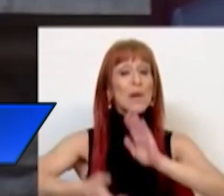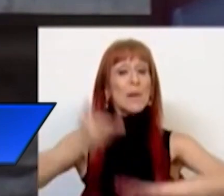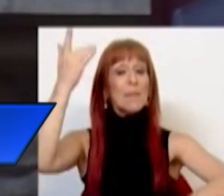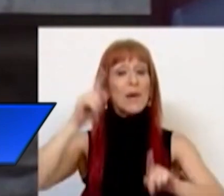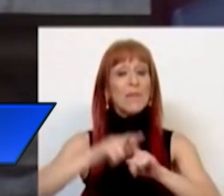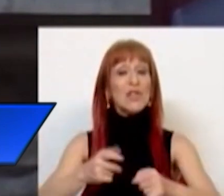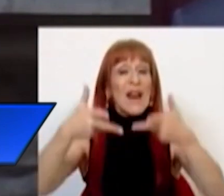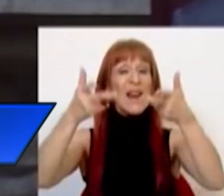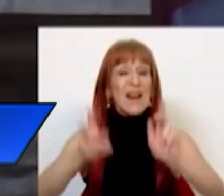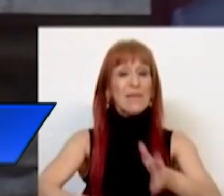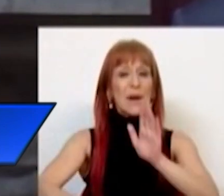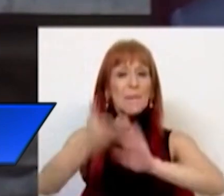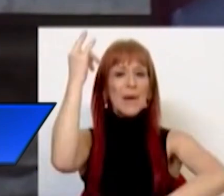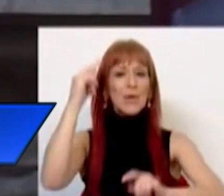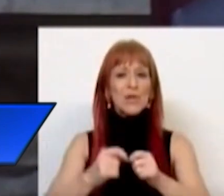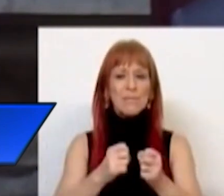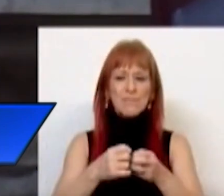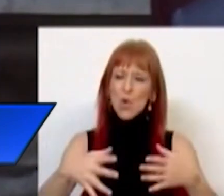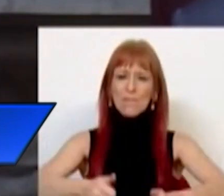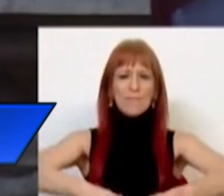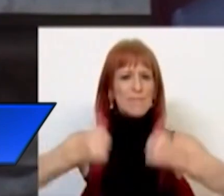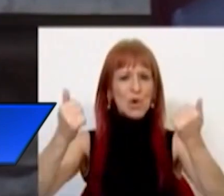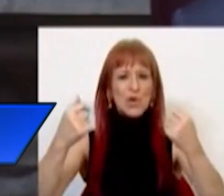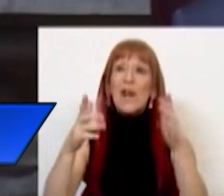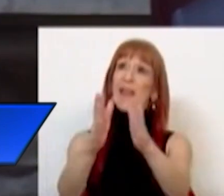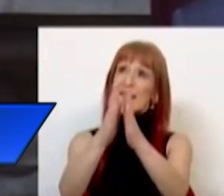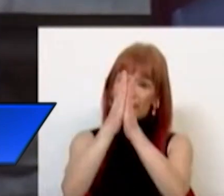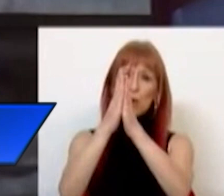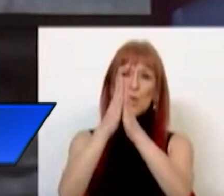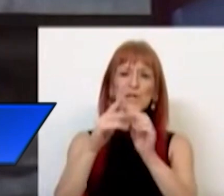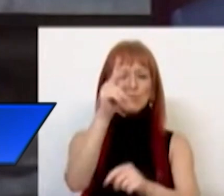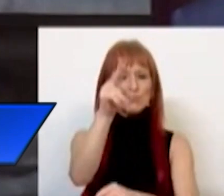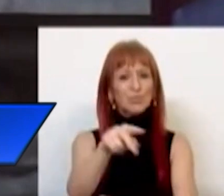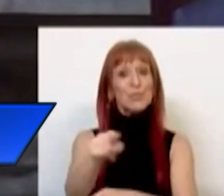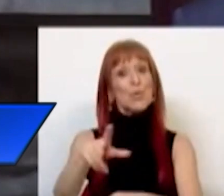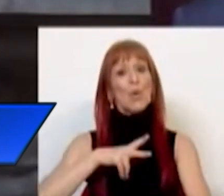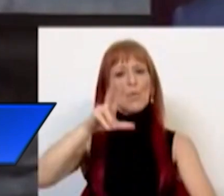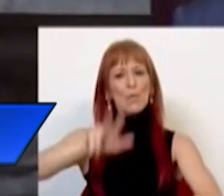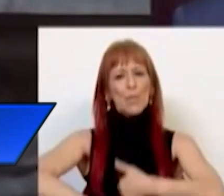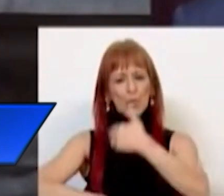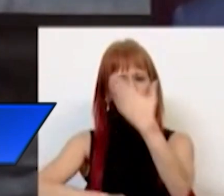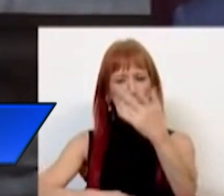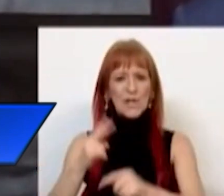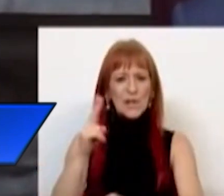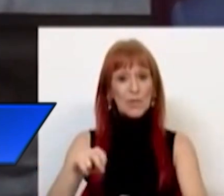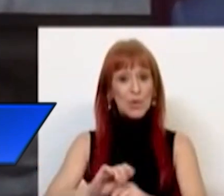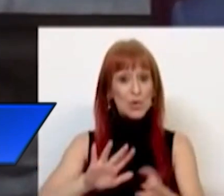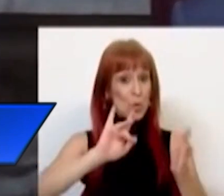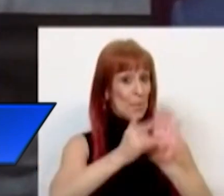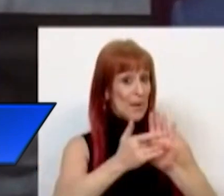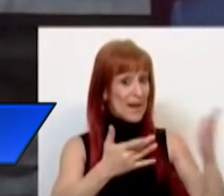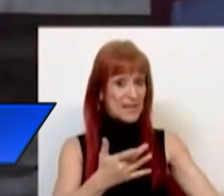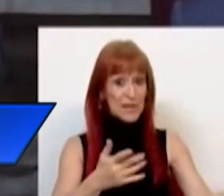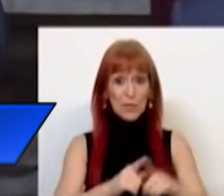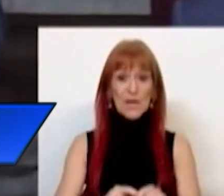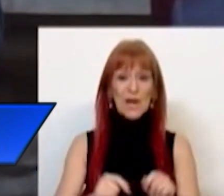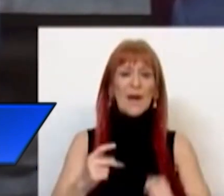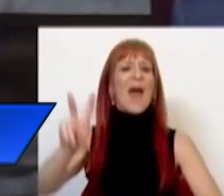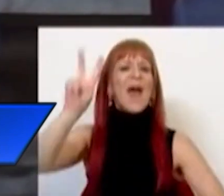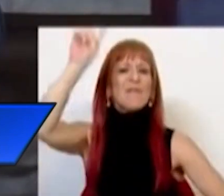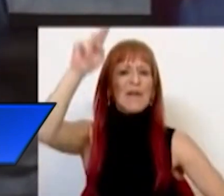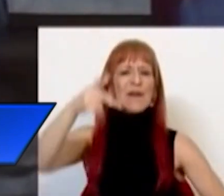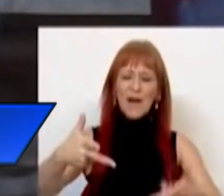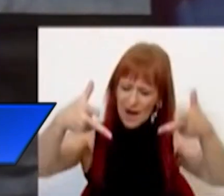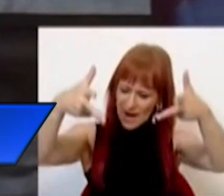mais livre e mais próximo que Deus abençoe Portugal abençoe o Brasil e viva